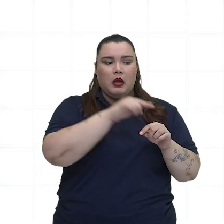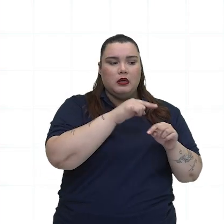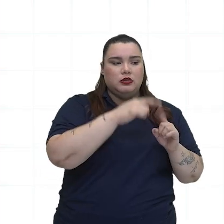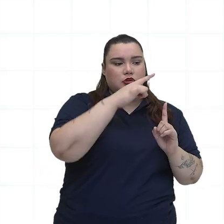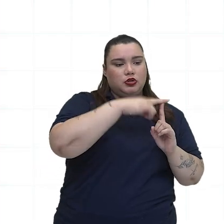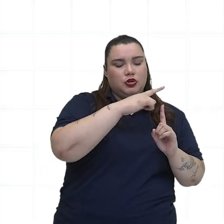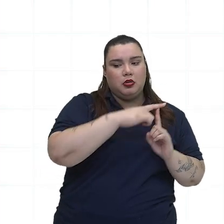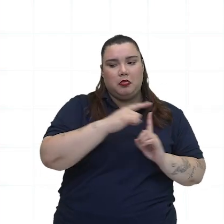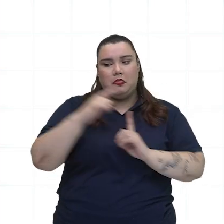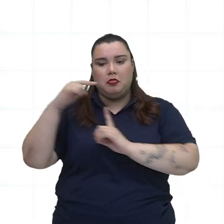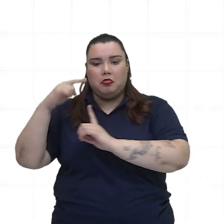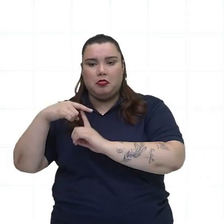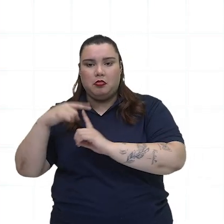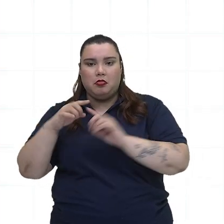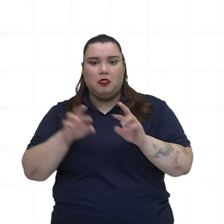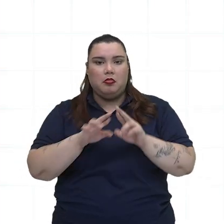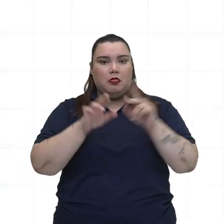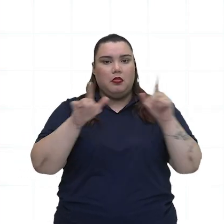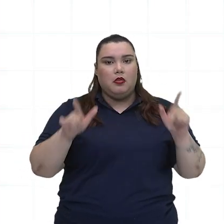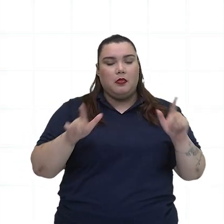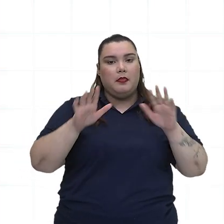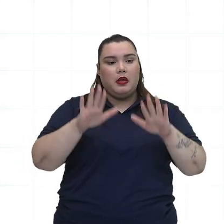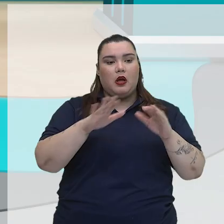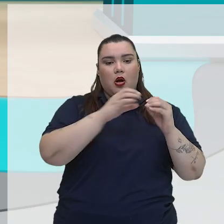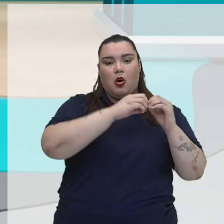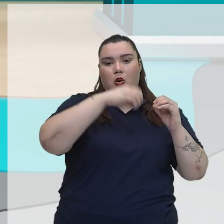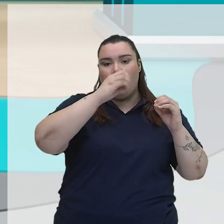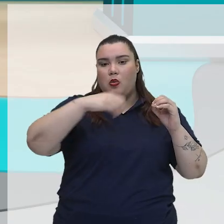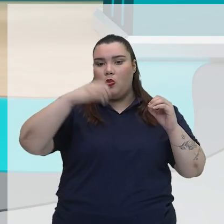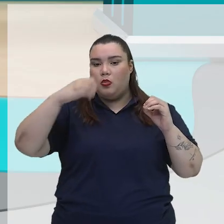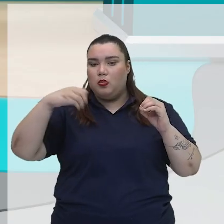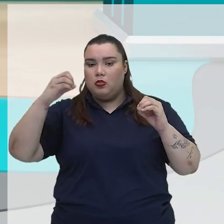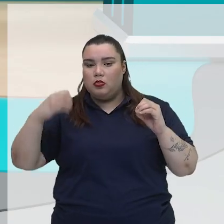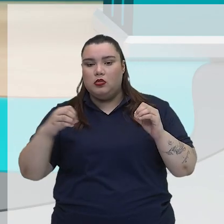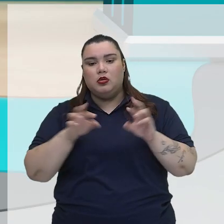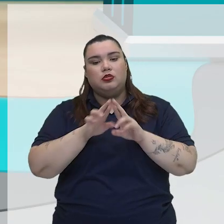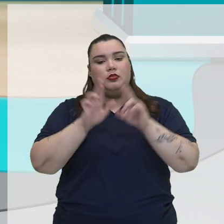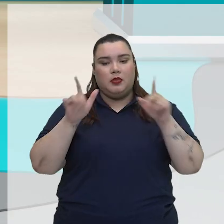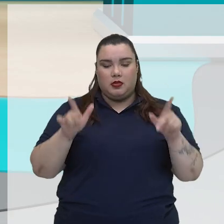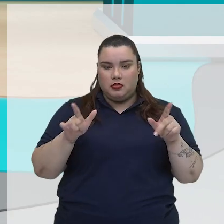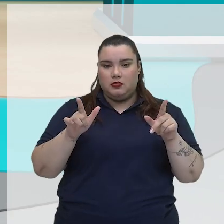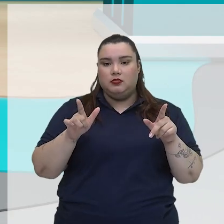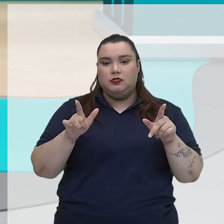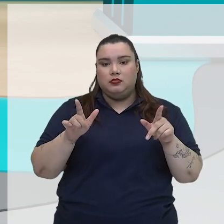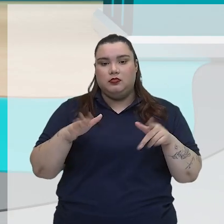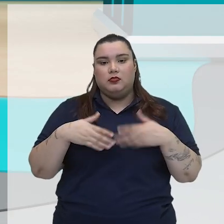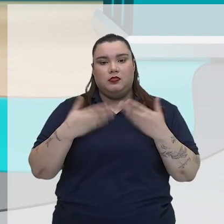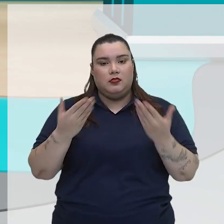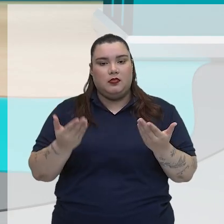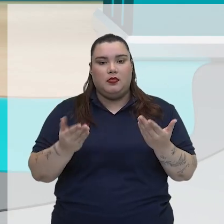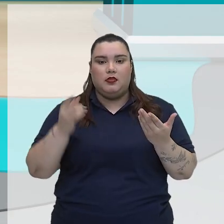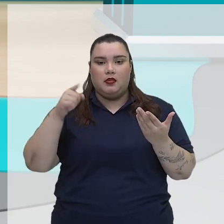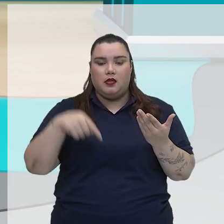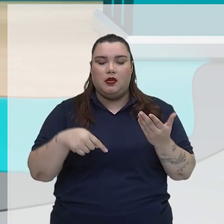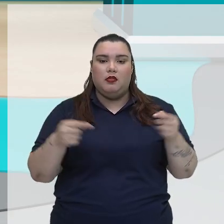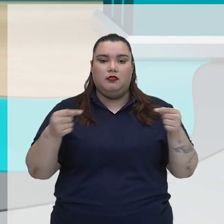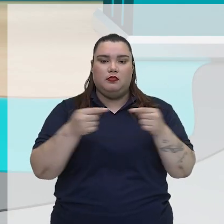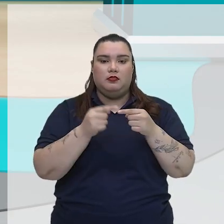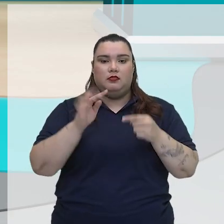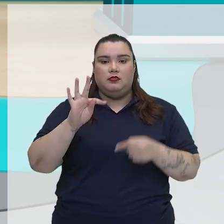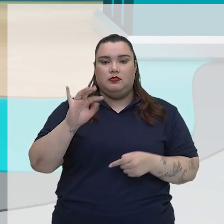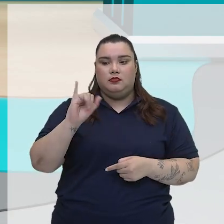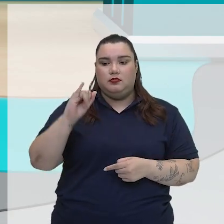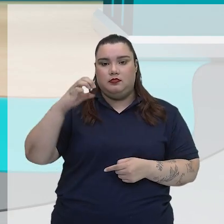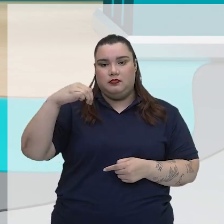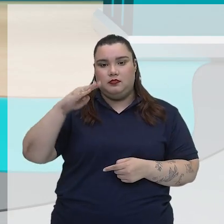instrumentos diferentes. Então, a onda sonora, ela vai ser diferente. Isso é o timbre.